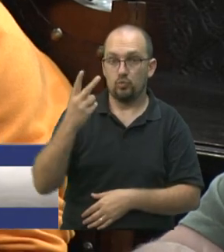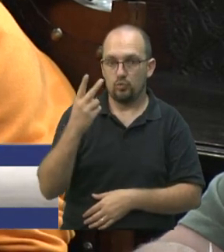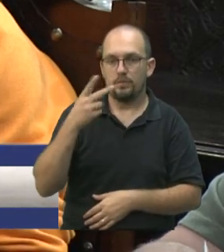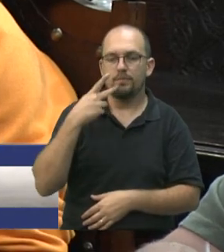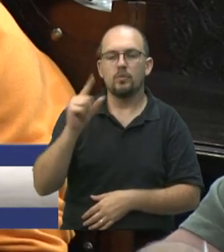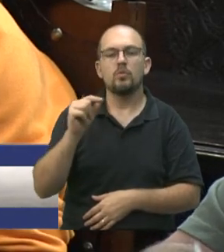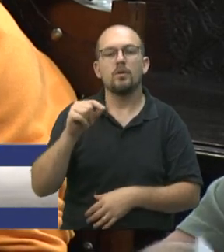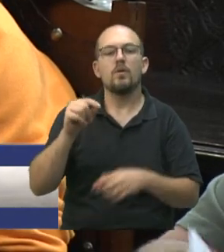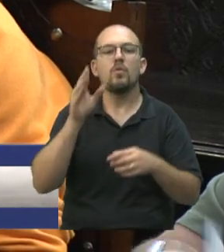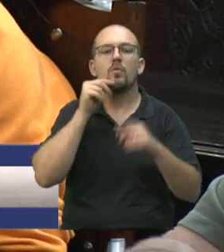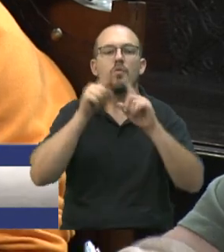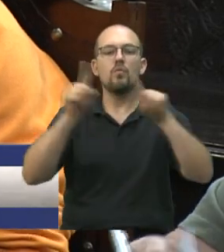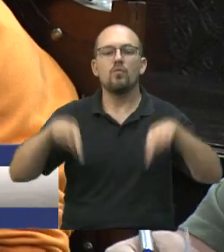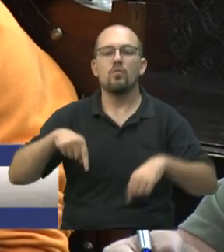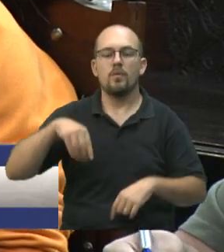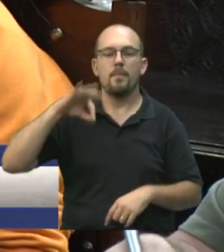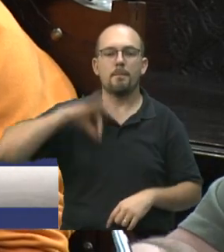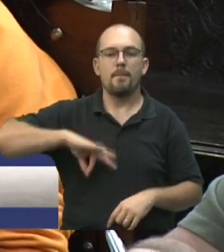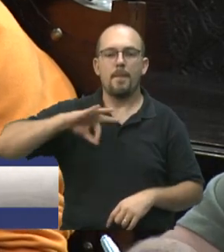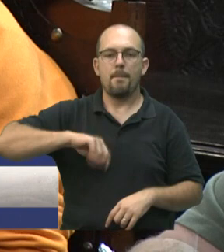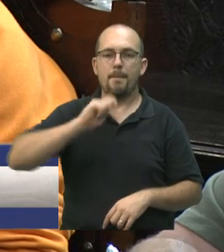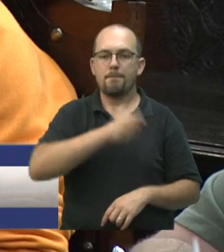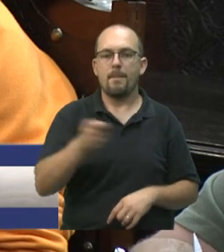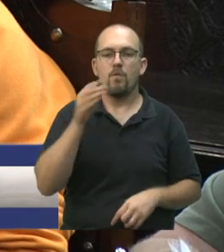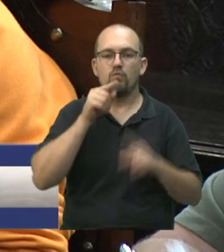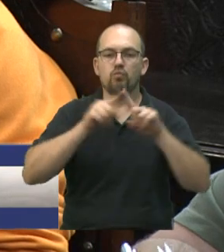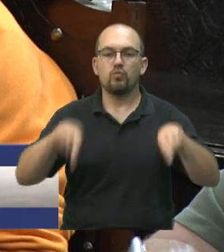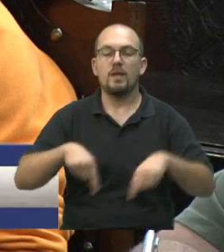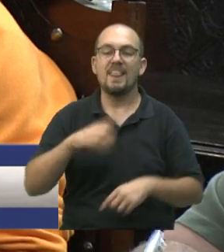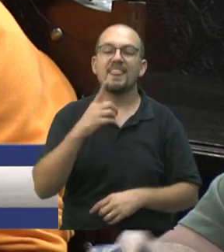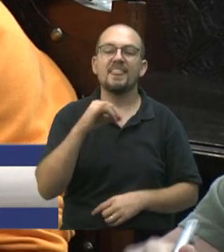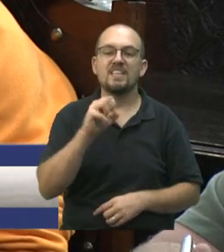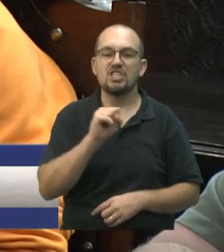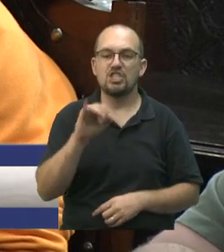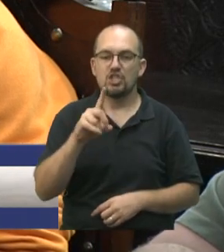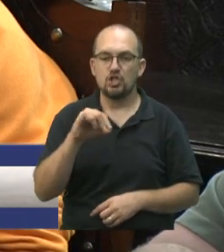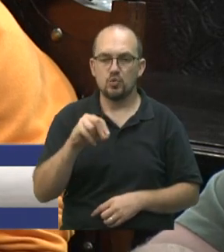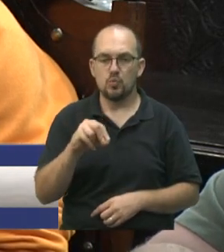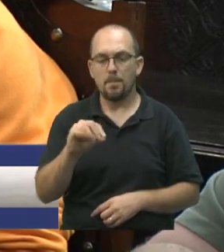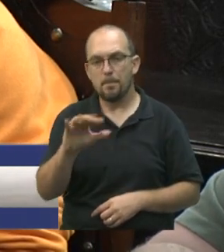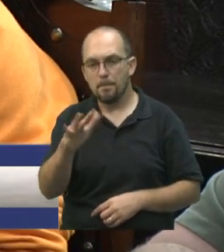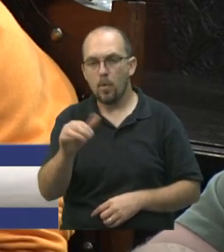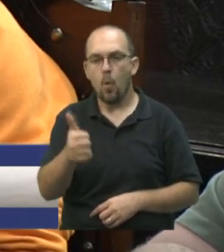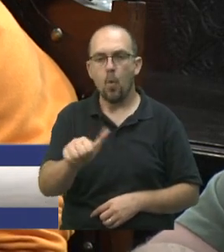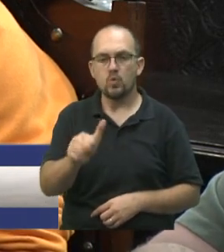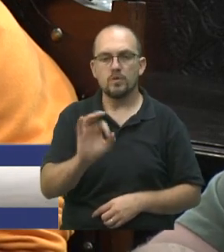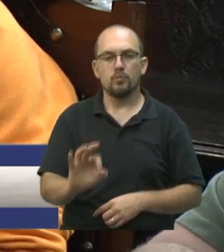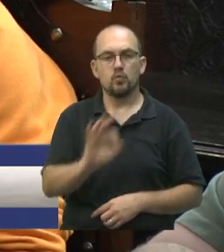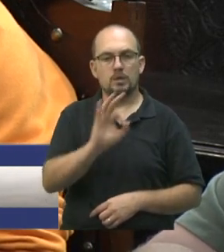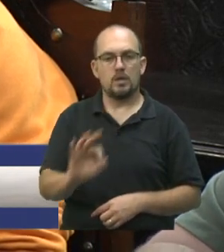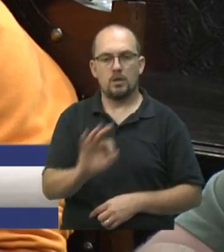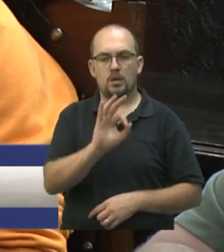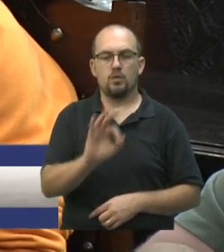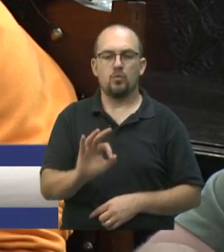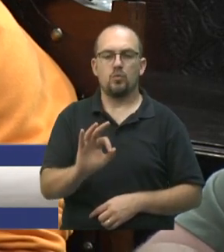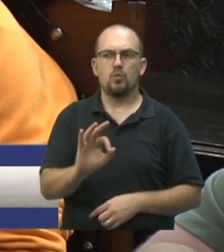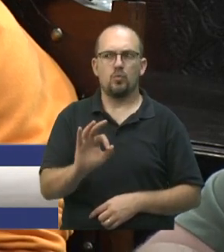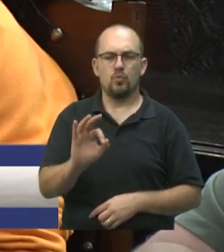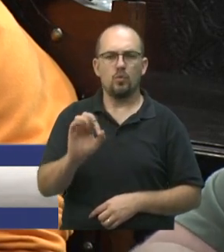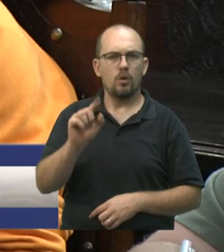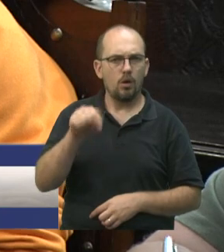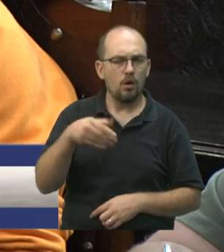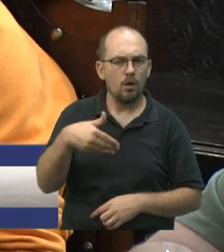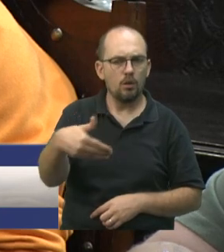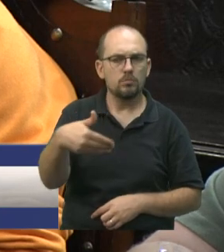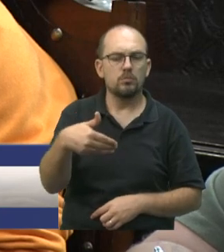folha de pagamento dos servidores, considerando um dissídio anual de apurado de 11%. Isso aí seria, então, a estimativa